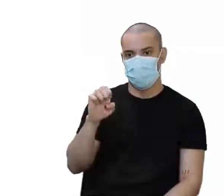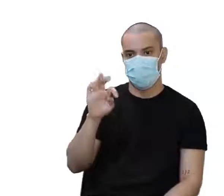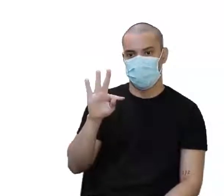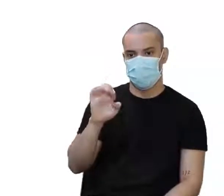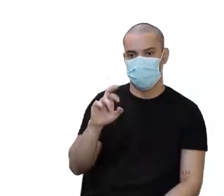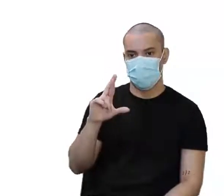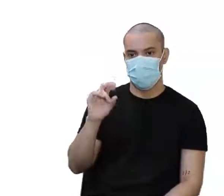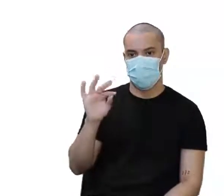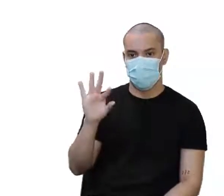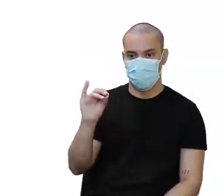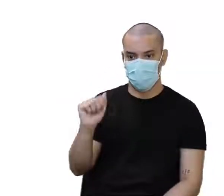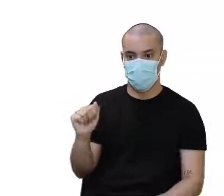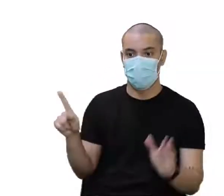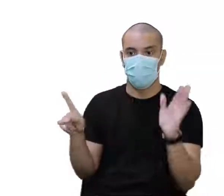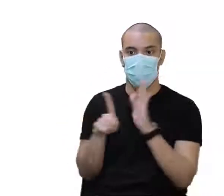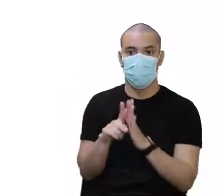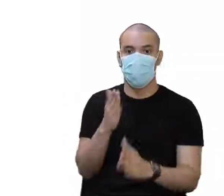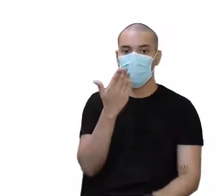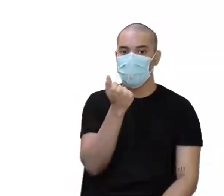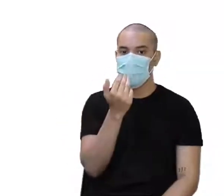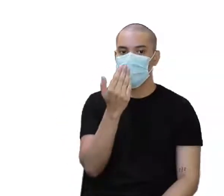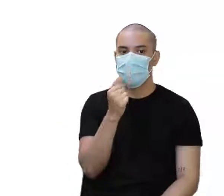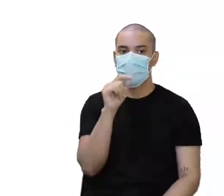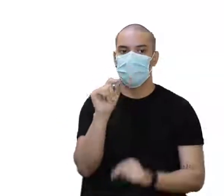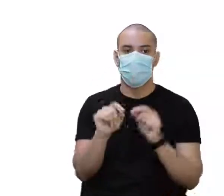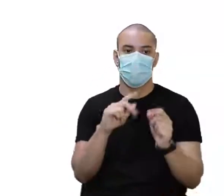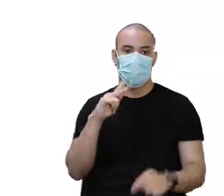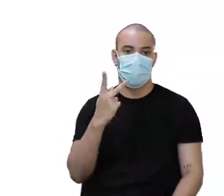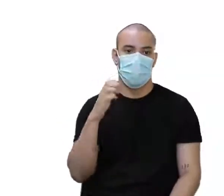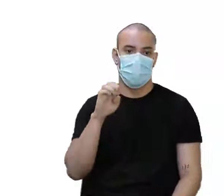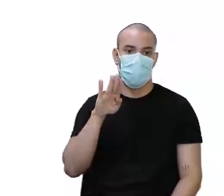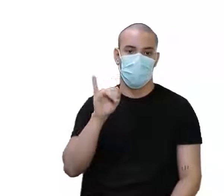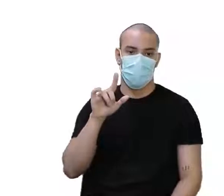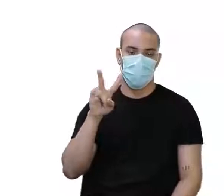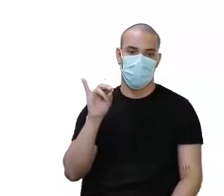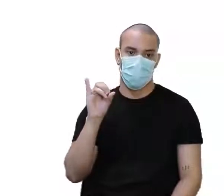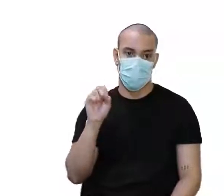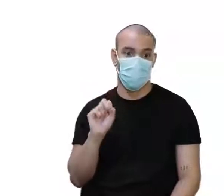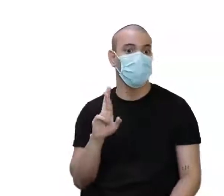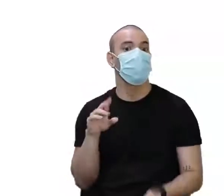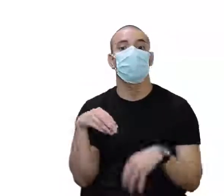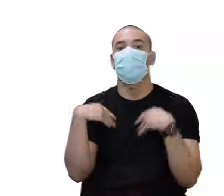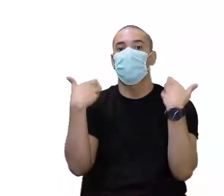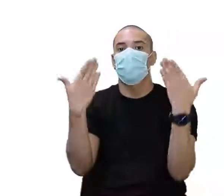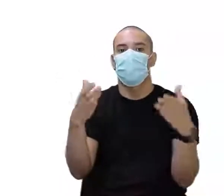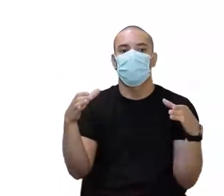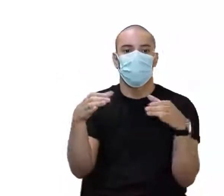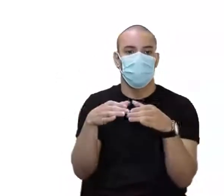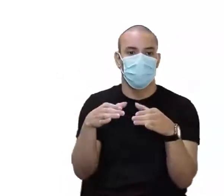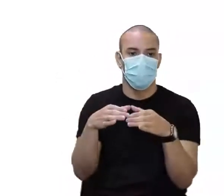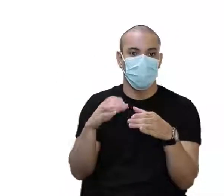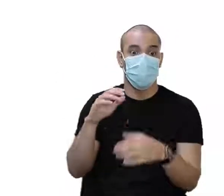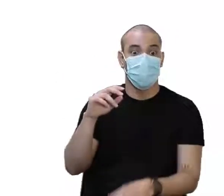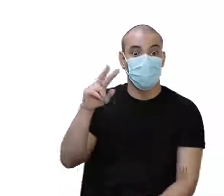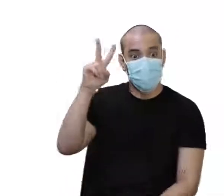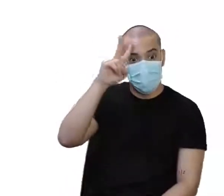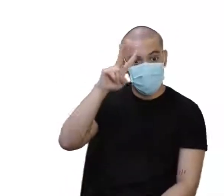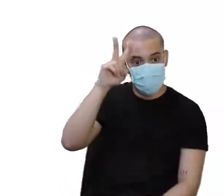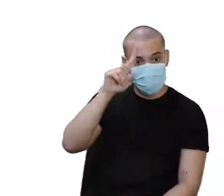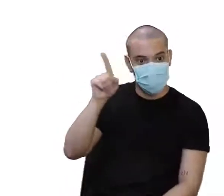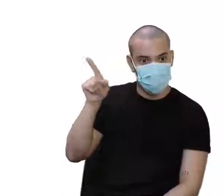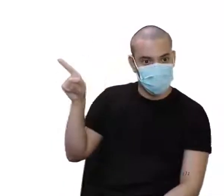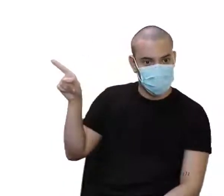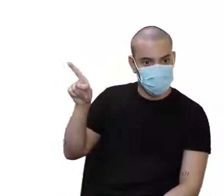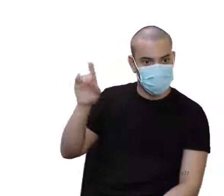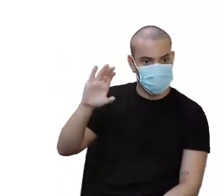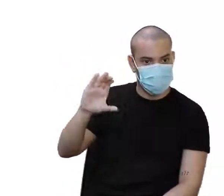ou heterótrofa, que vai se alimentar de herbívoros. Em que posição ele vai ocupar? Então a gente pode observar ali no esqueminha que